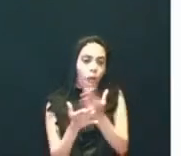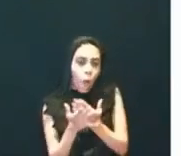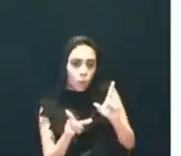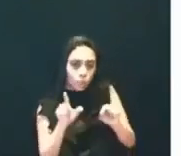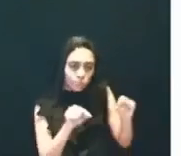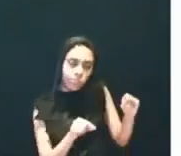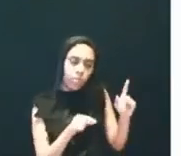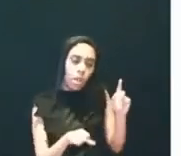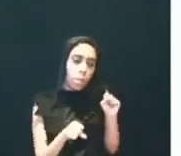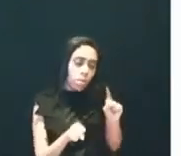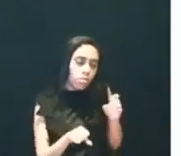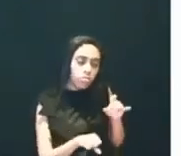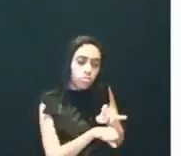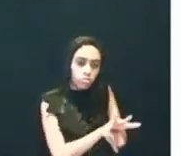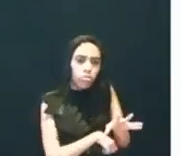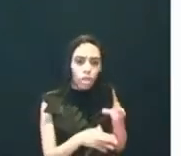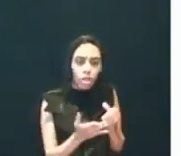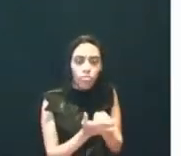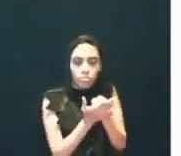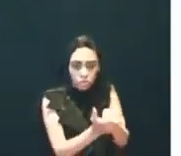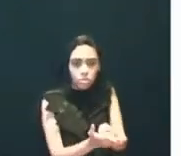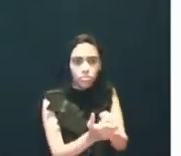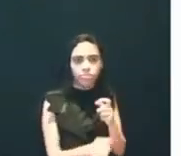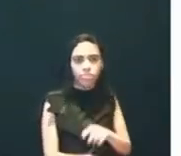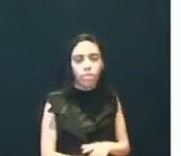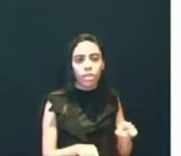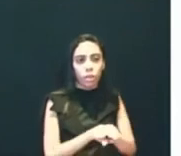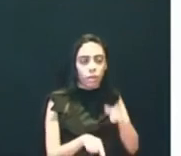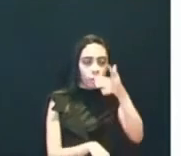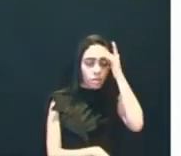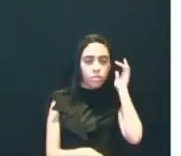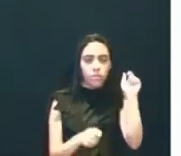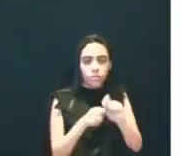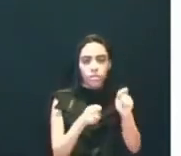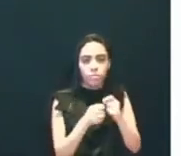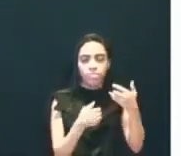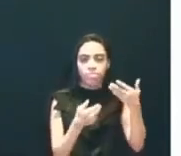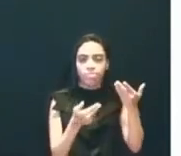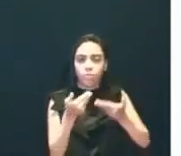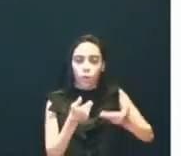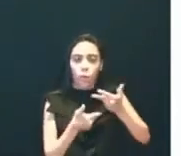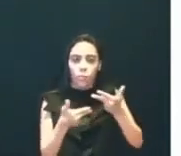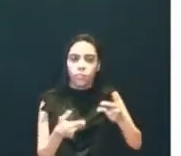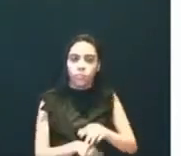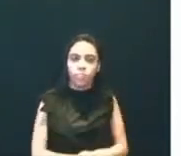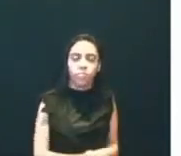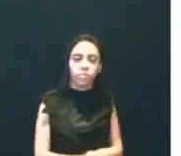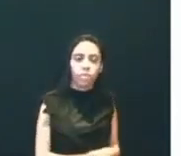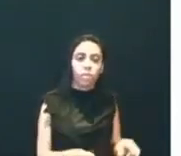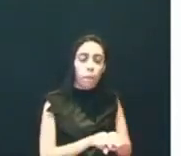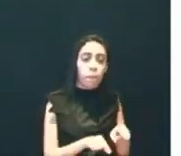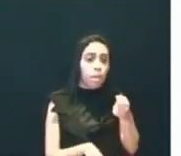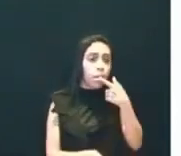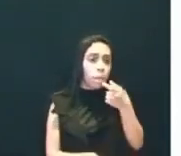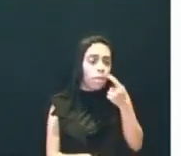selecionados, indicar em contraste com aquele tratamento convencional. Então, cada uma dessas